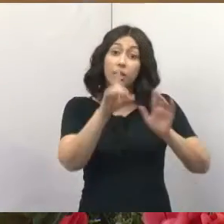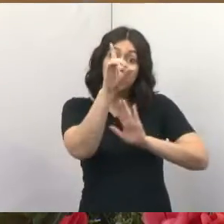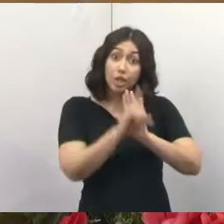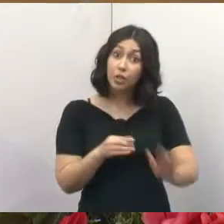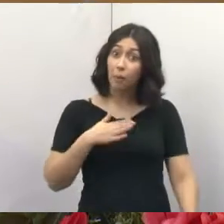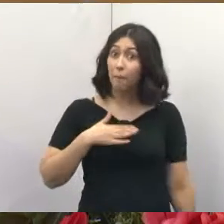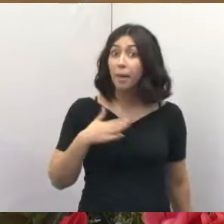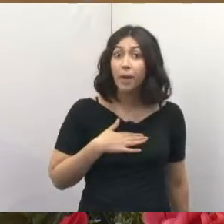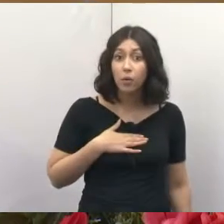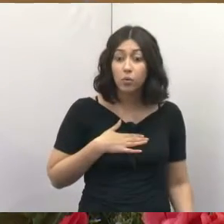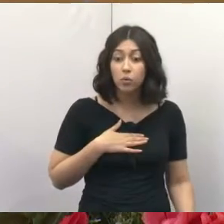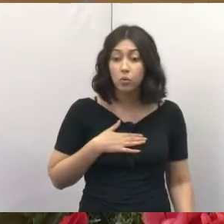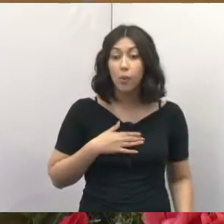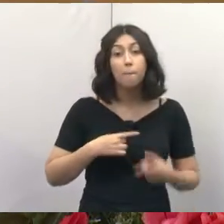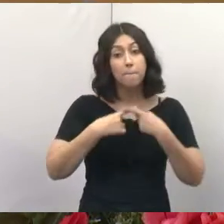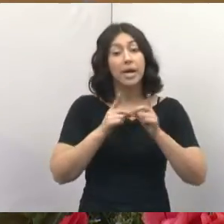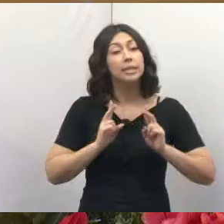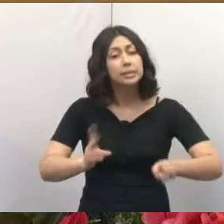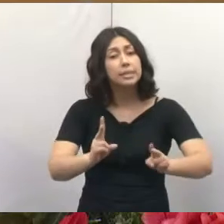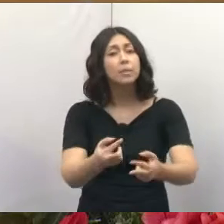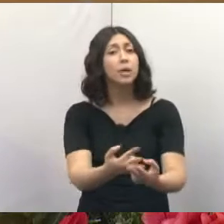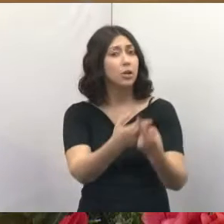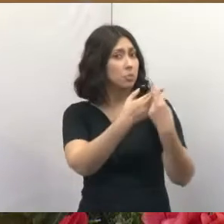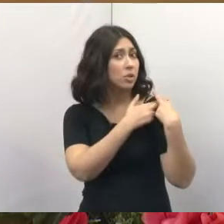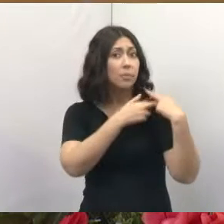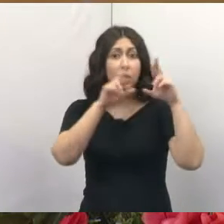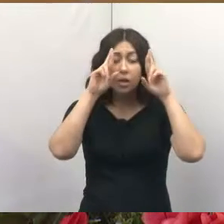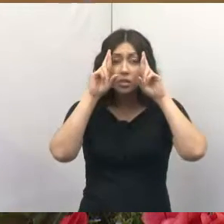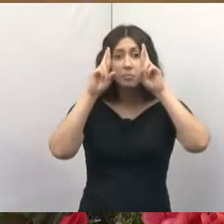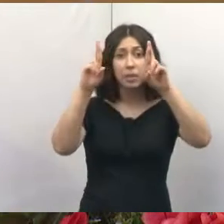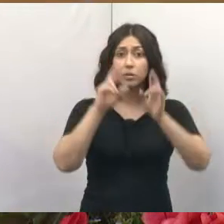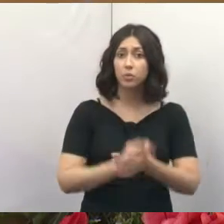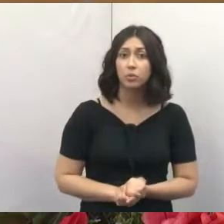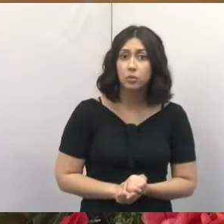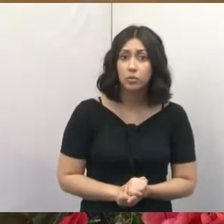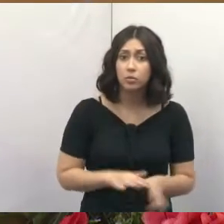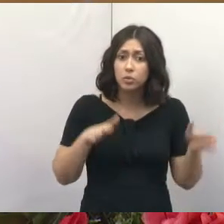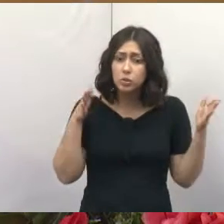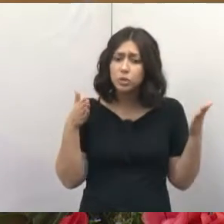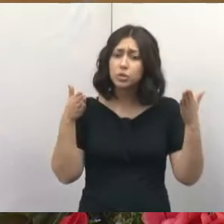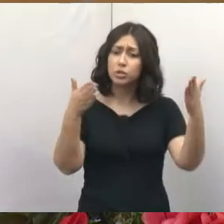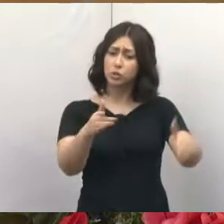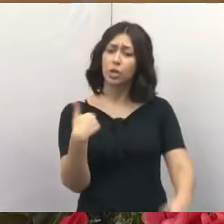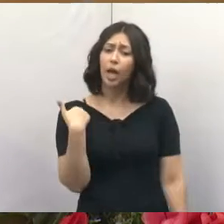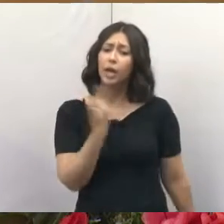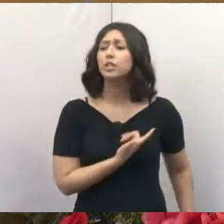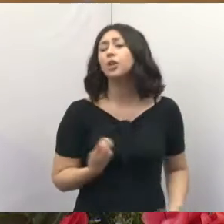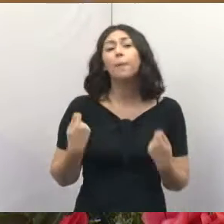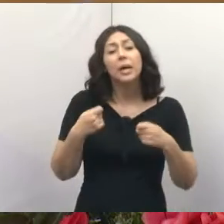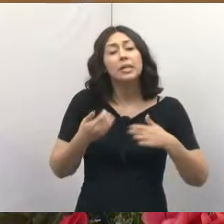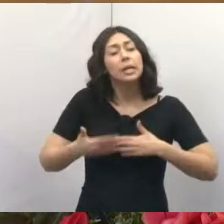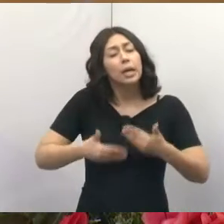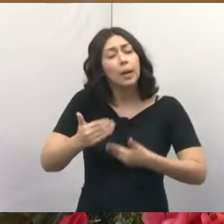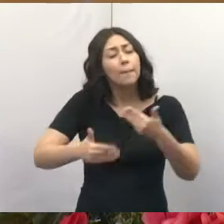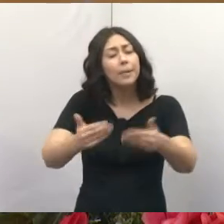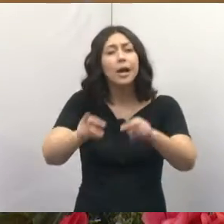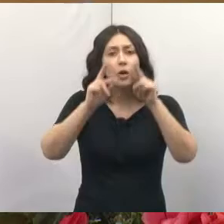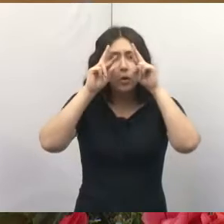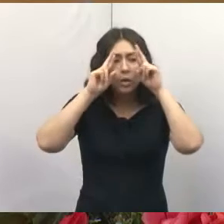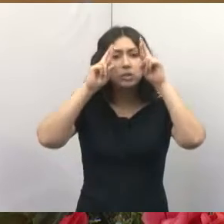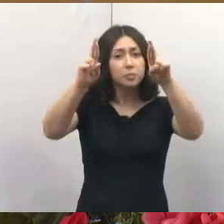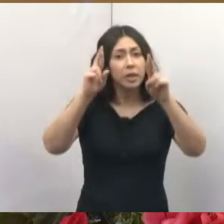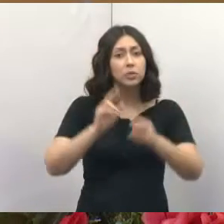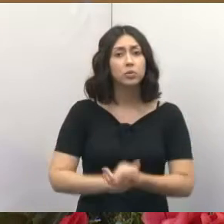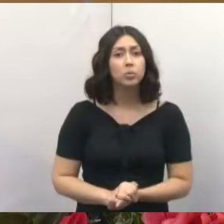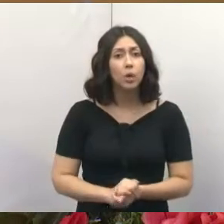sabe quanto gasta, mas com muita cautela, com muito respeito com o dinheiro público. Eu acho que é nesse sentido que a gente tem que caminhar, com respeito ao dinheiro público,